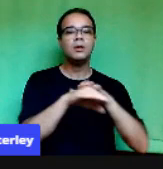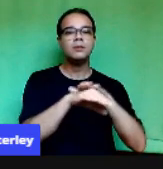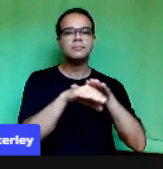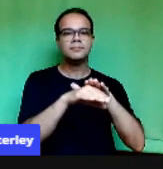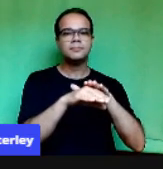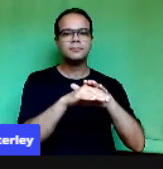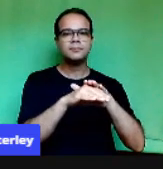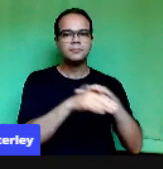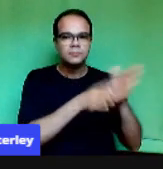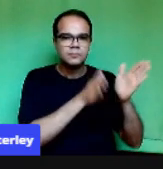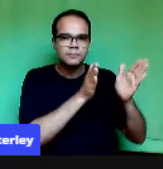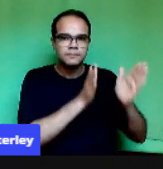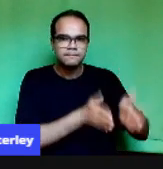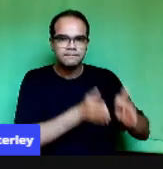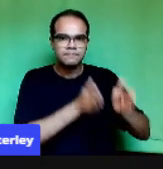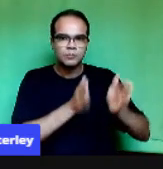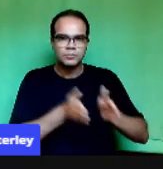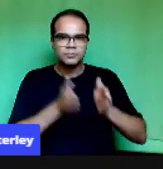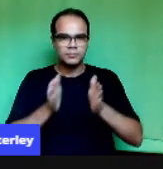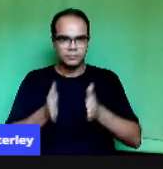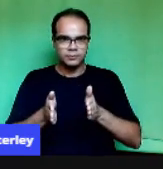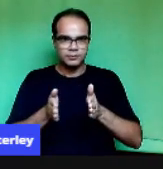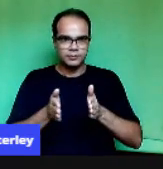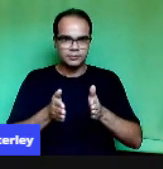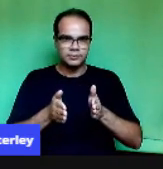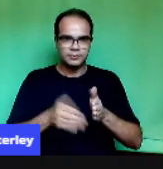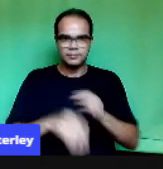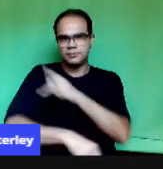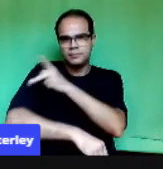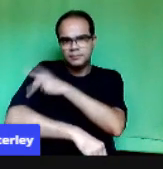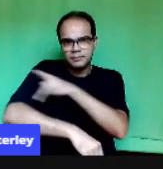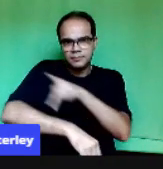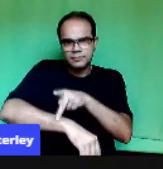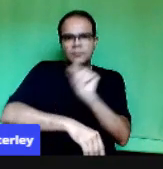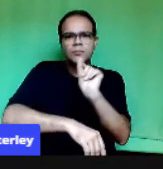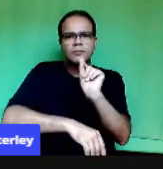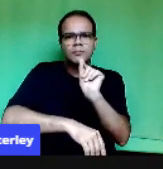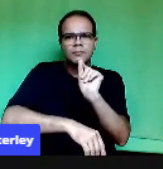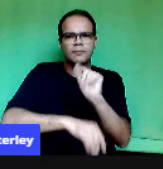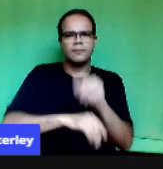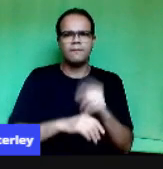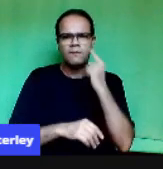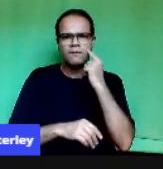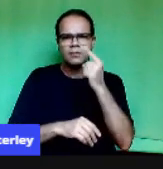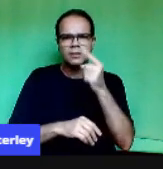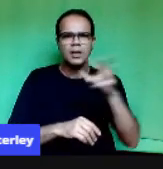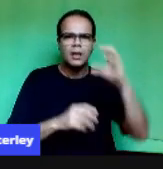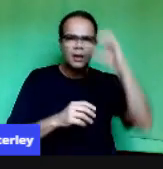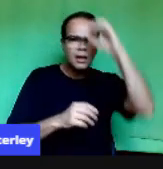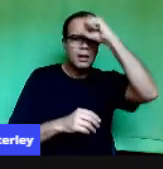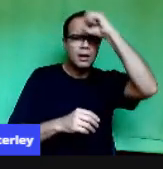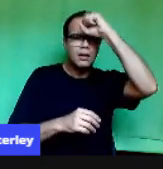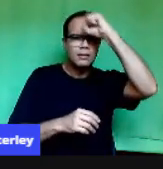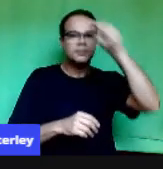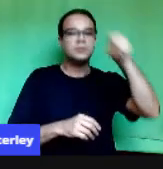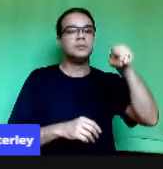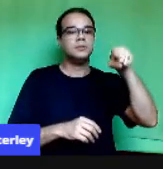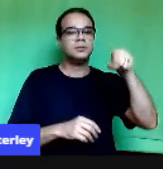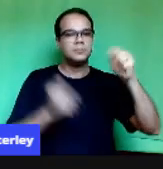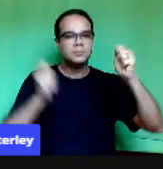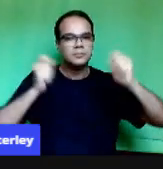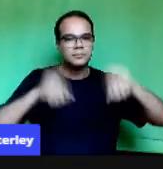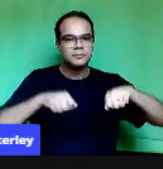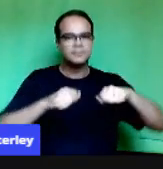essa organização pedagógica, então, vendo de uma maneira muito sensata, né, muito sublime, para que você possa